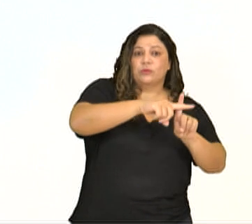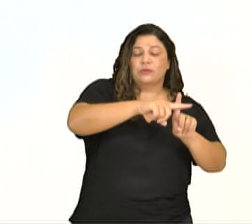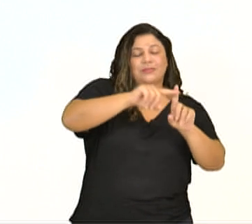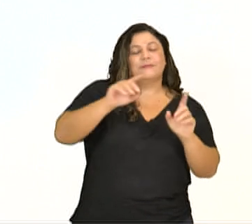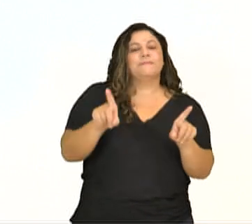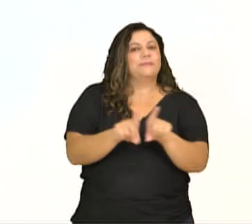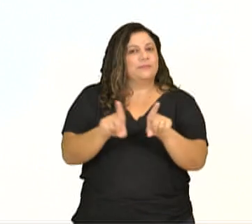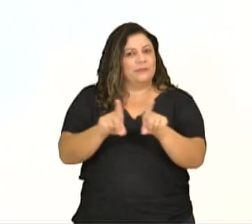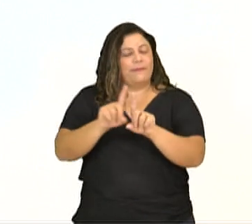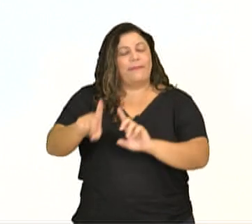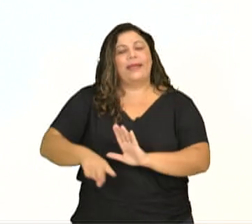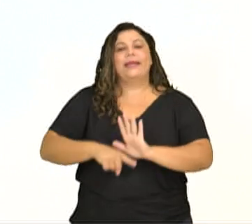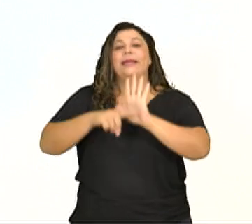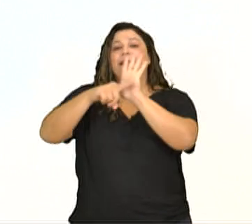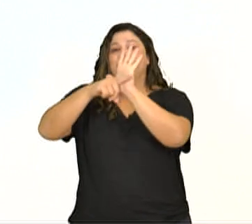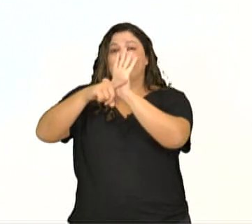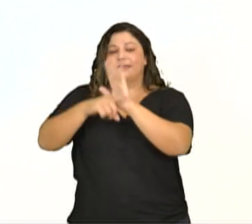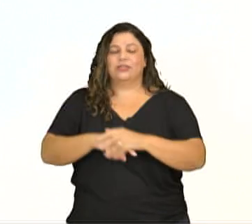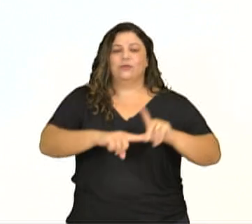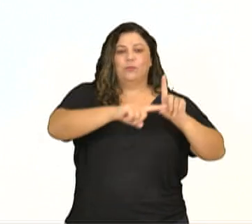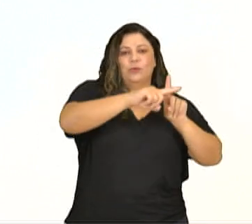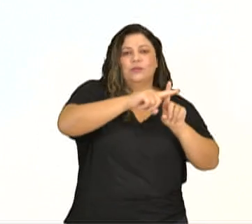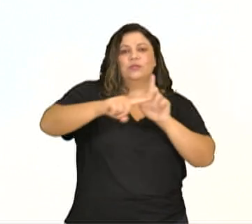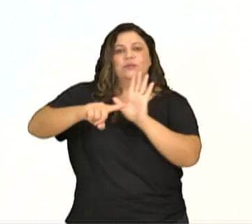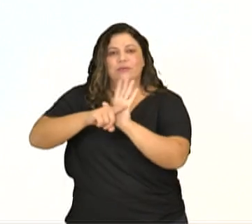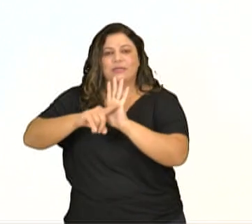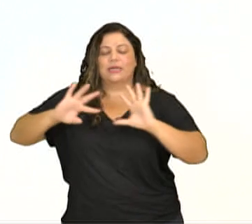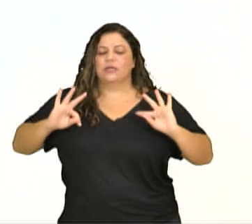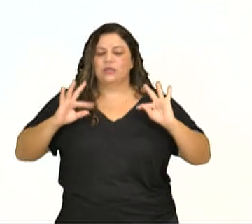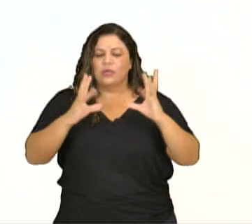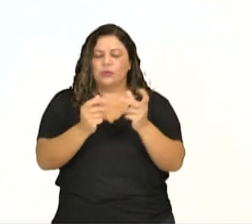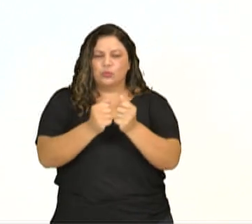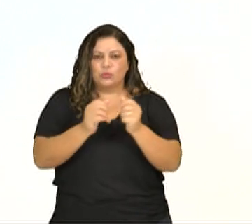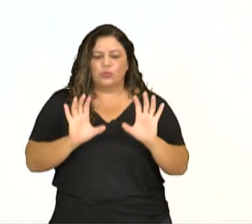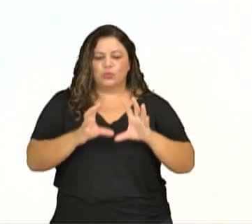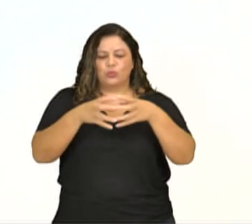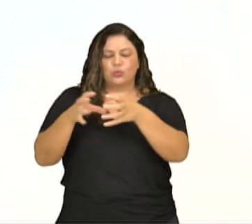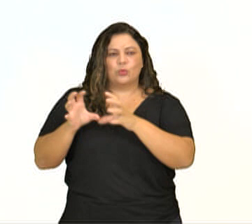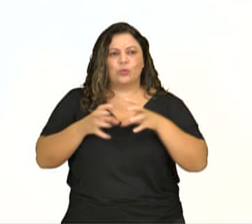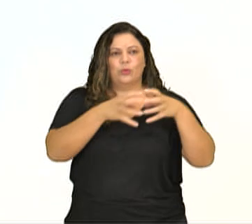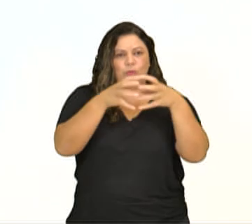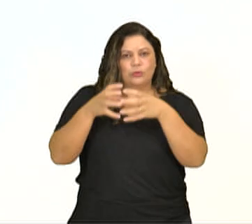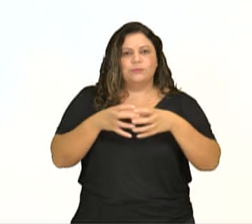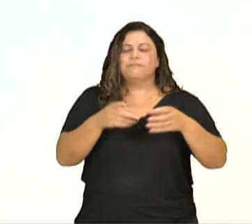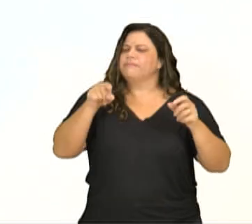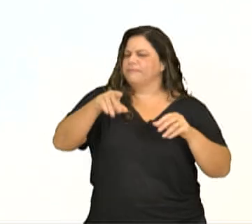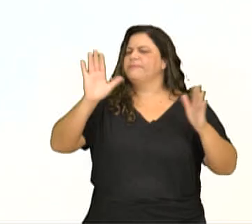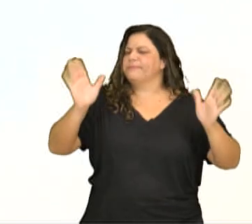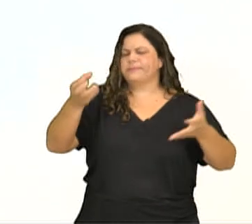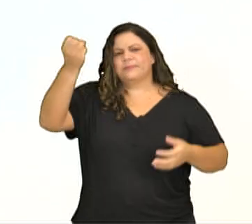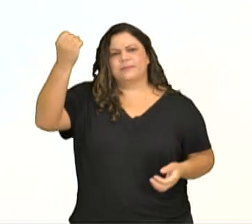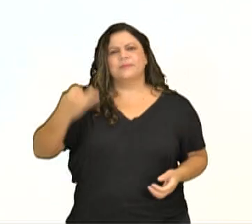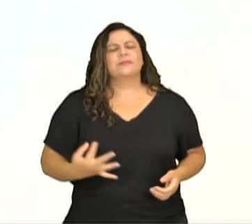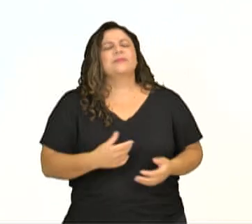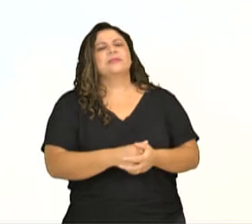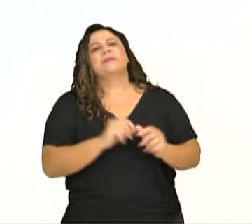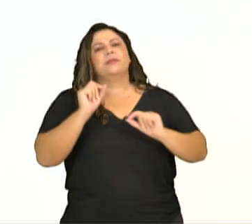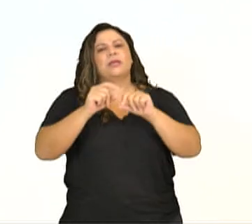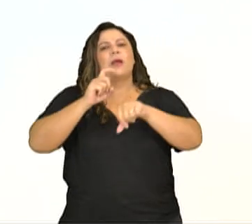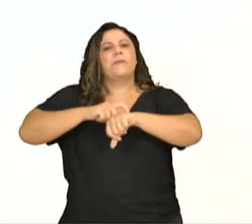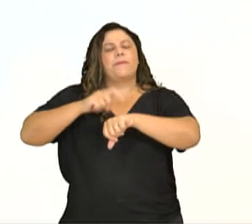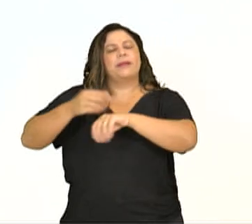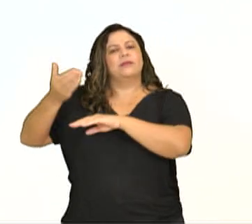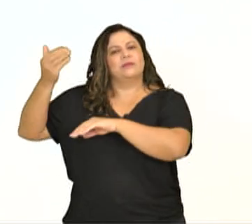os números inteiros negativos, ok? E como nós já falamos em momentos anteriores,